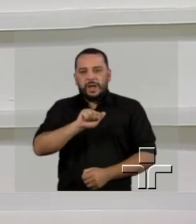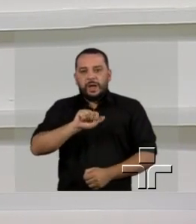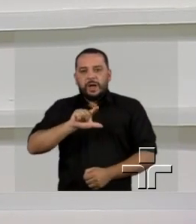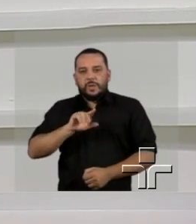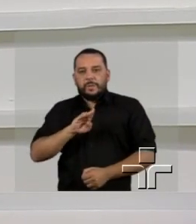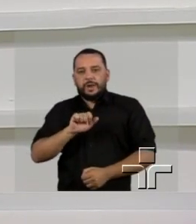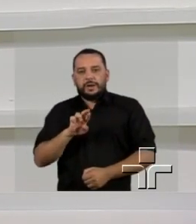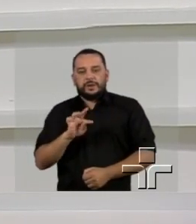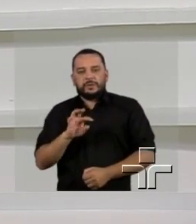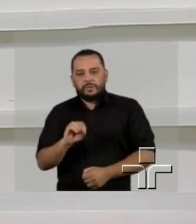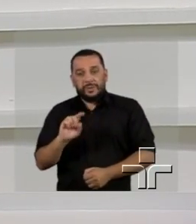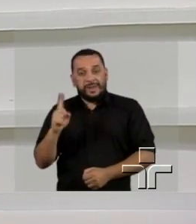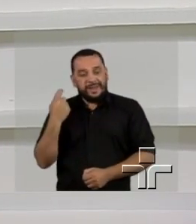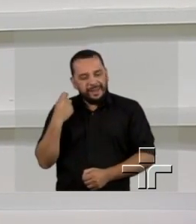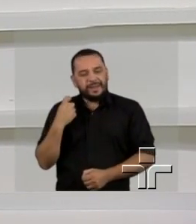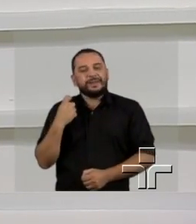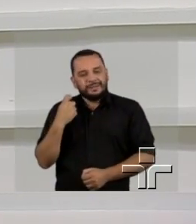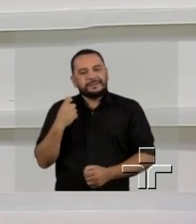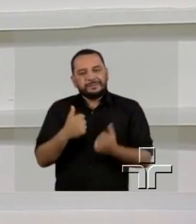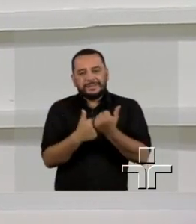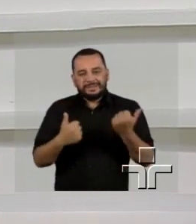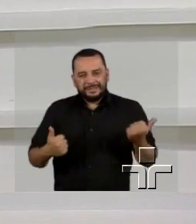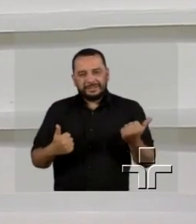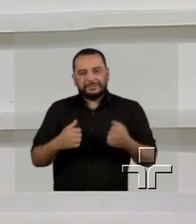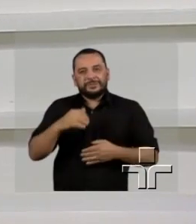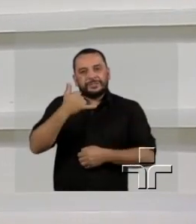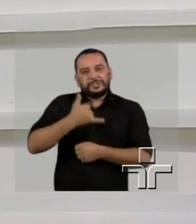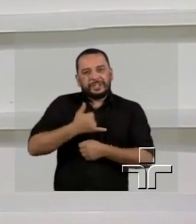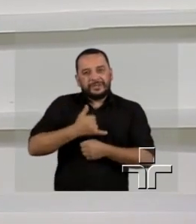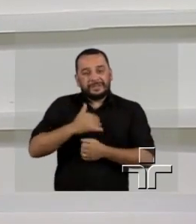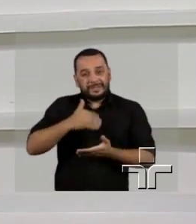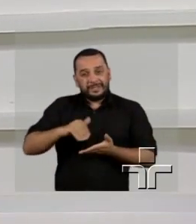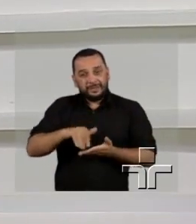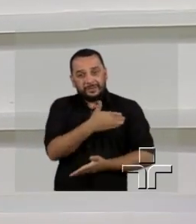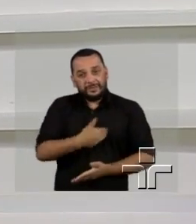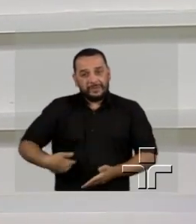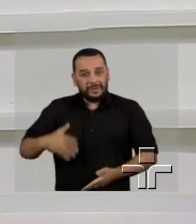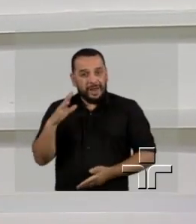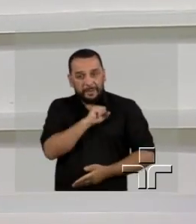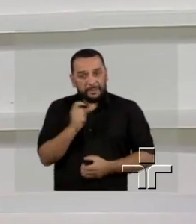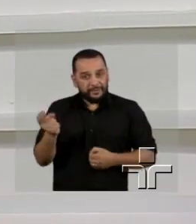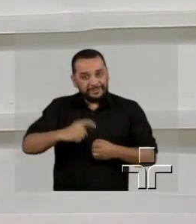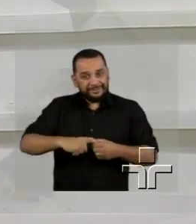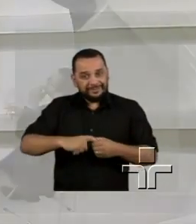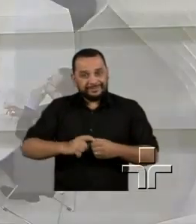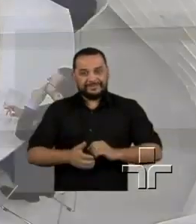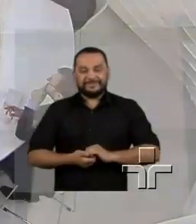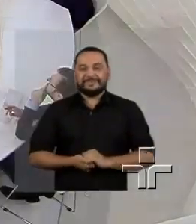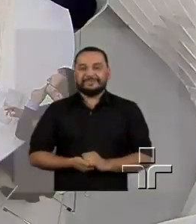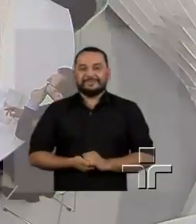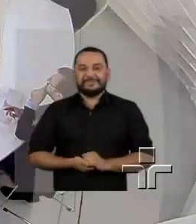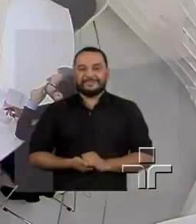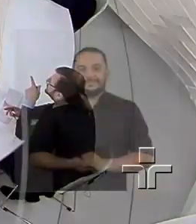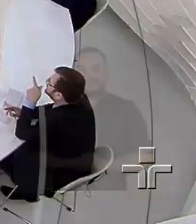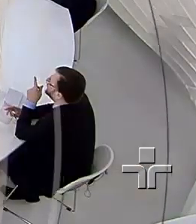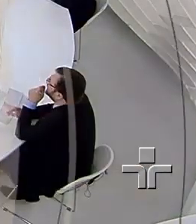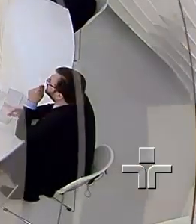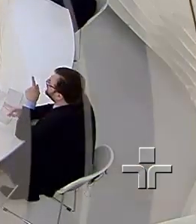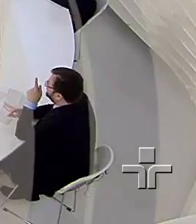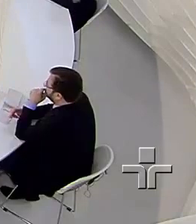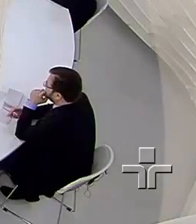diminuir essa confrontação, parece que a gente faz questão de manter essa confrontação. General, o presidente não é ganharam responsável... muito dinheiro